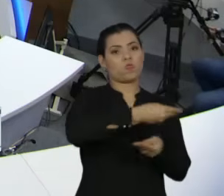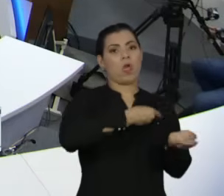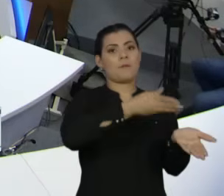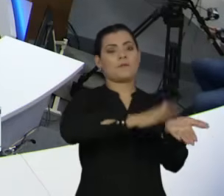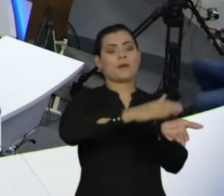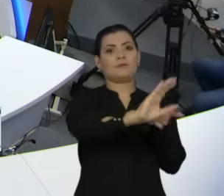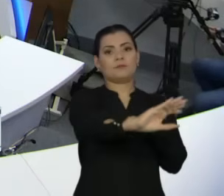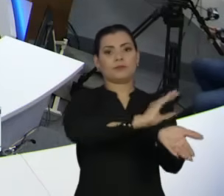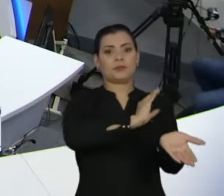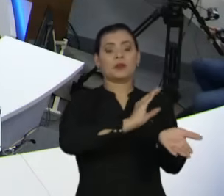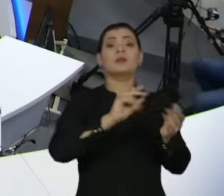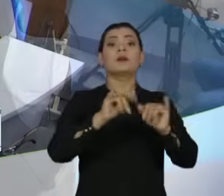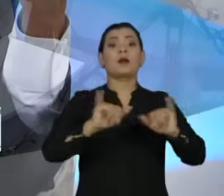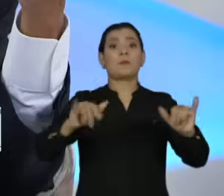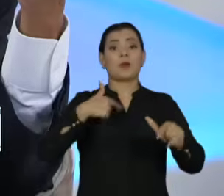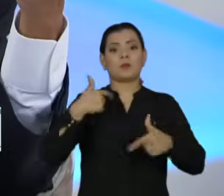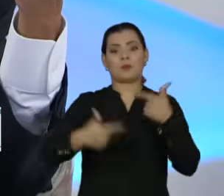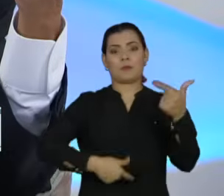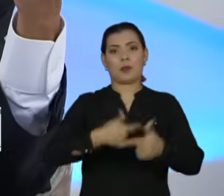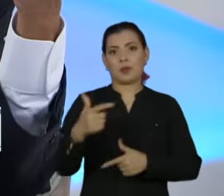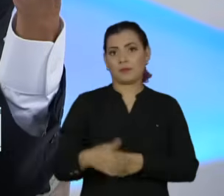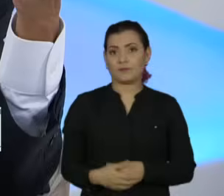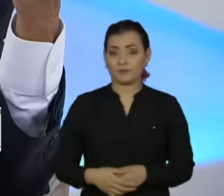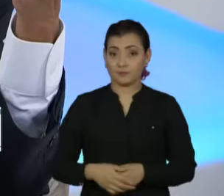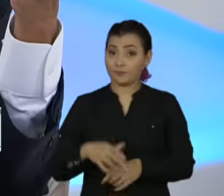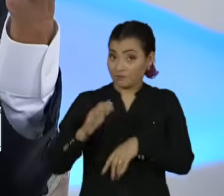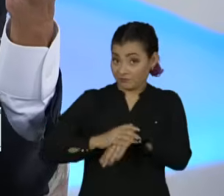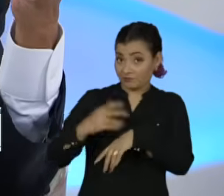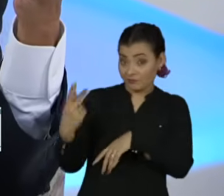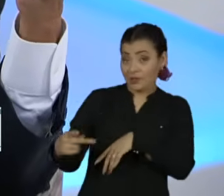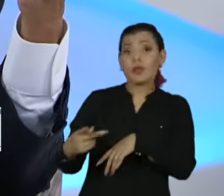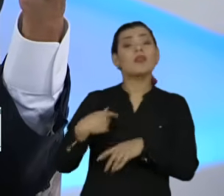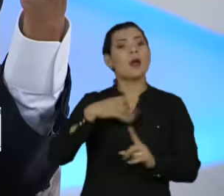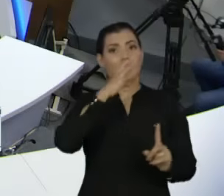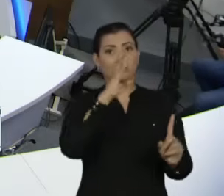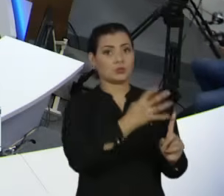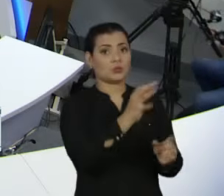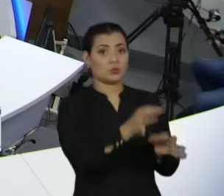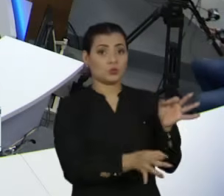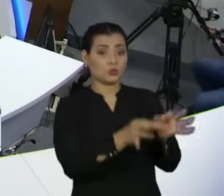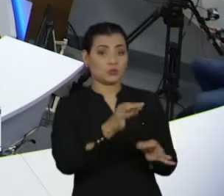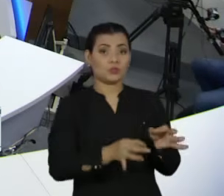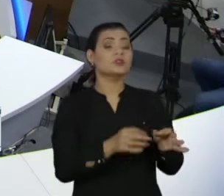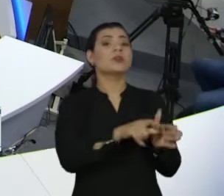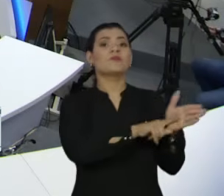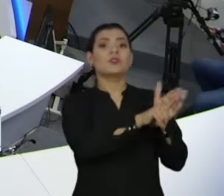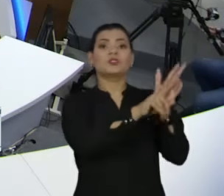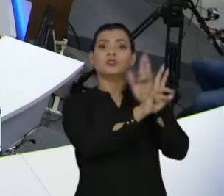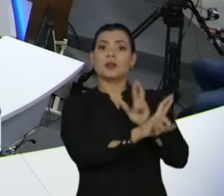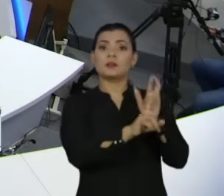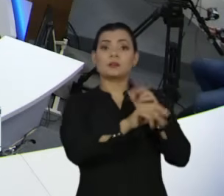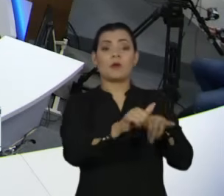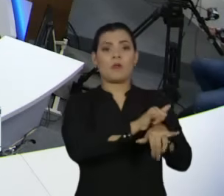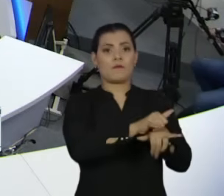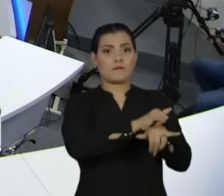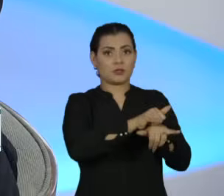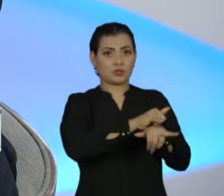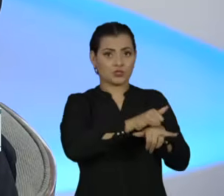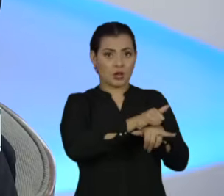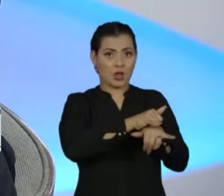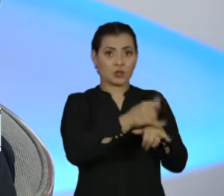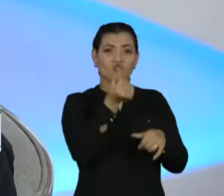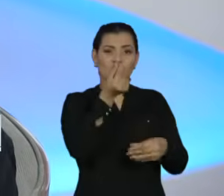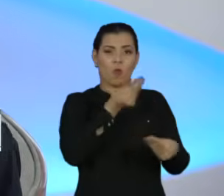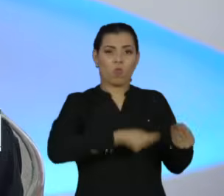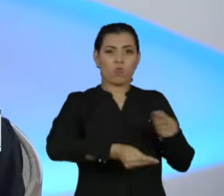nas campanhas em que atuou. O publicitário foi condenado pela Justiça em investigações da Lava Jato por lavagem